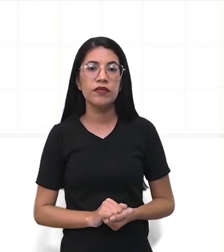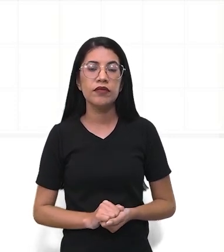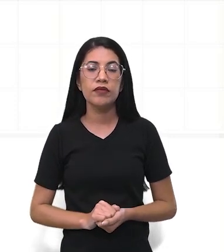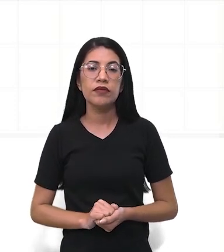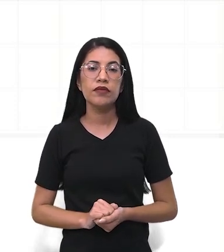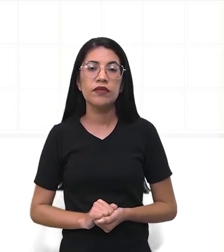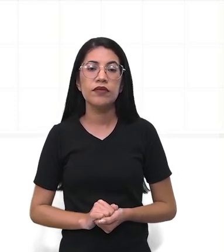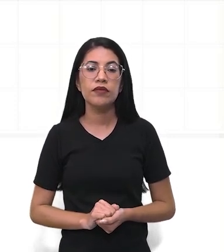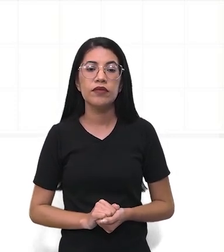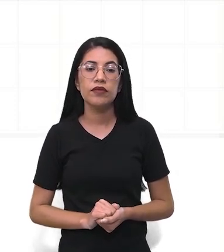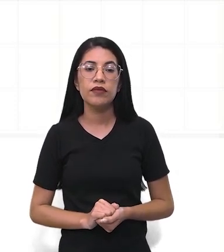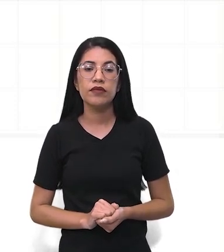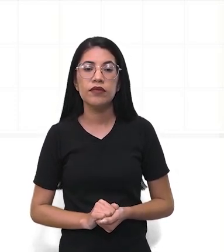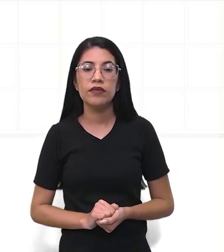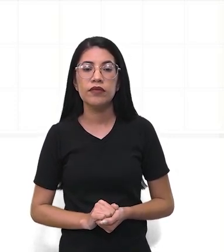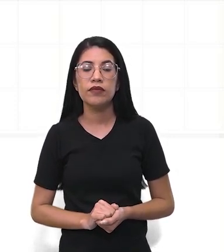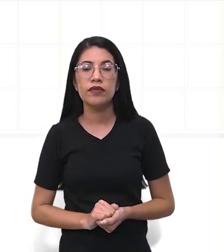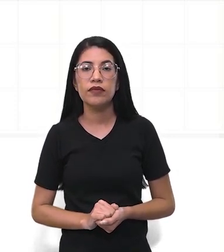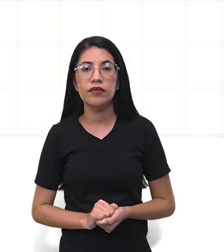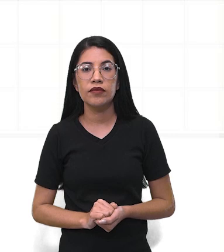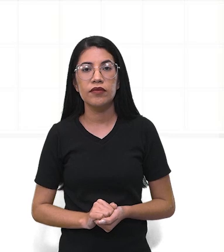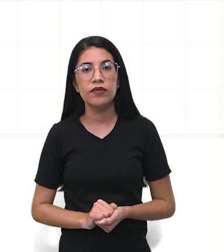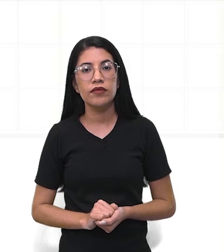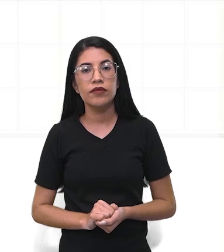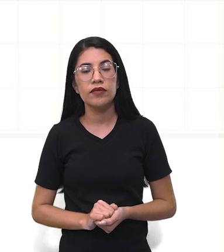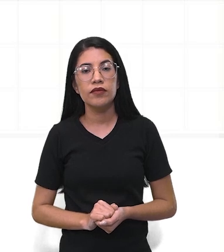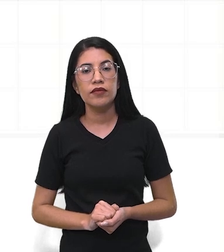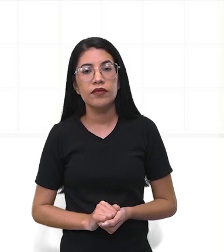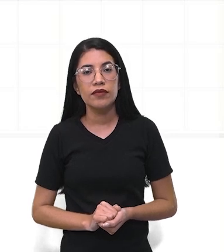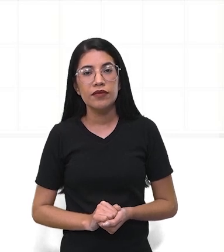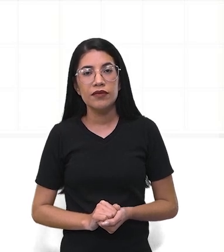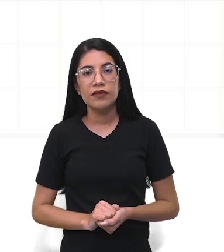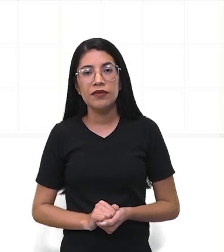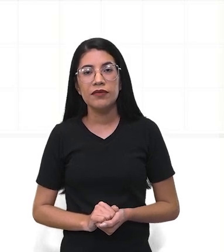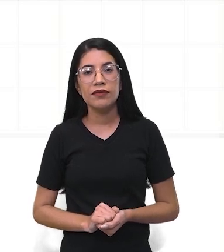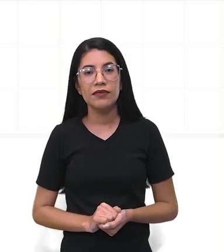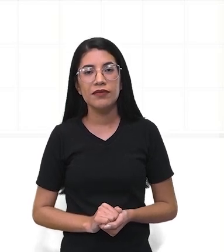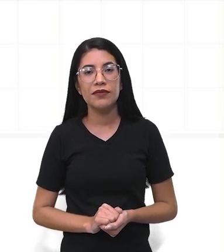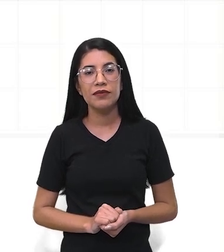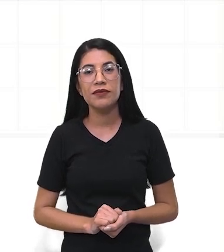0,55, tá? Esse meu 5 ele não está querendo sair direito, vou arrumar aqui.